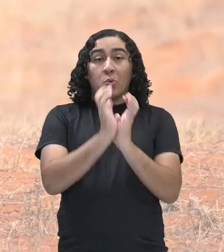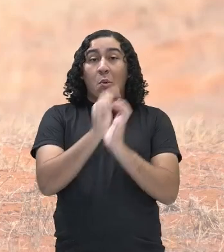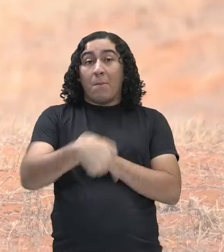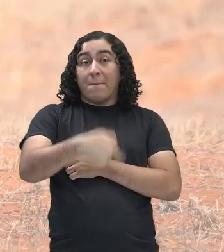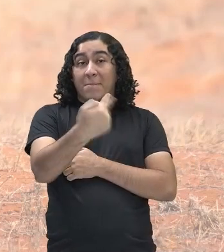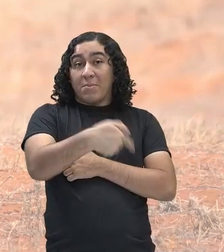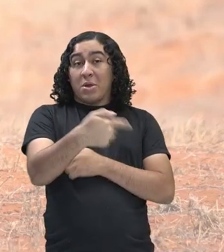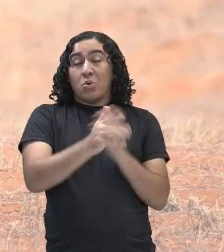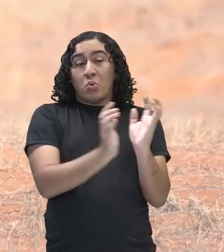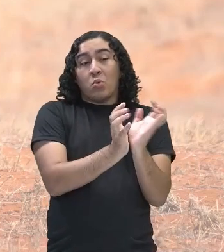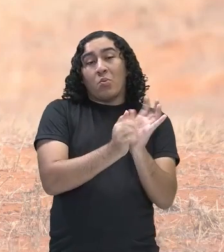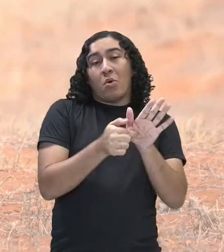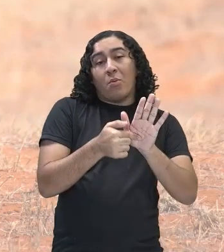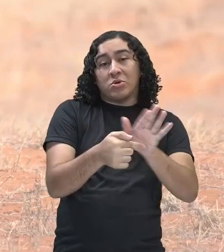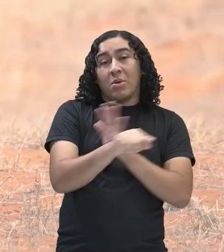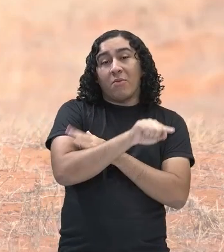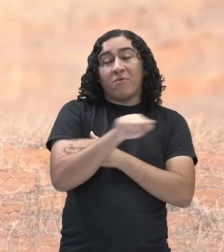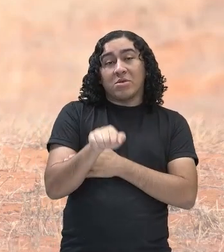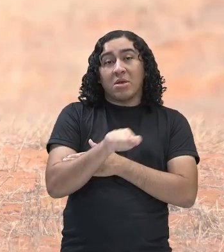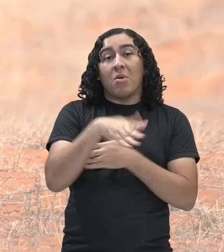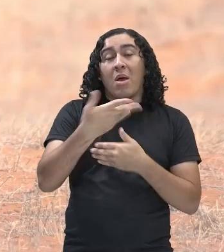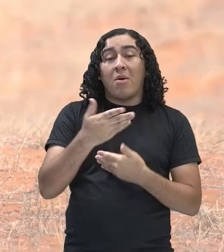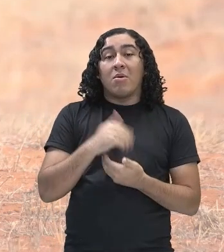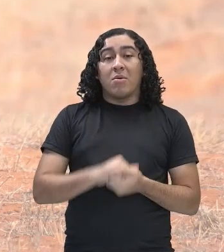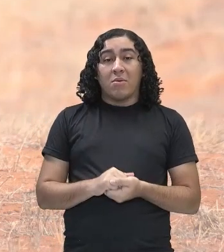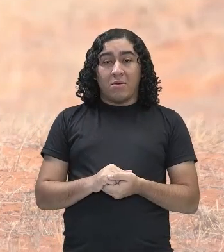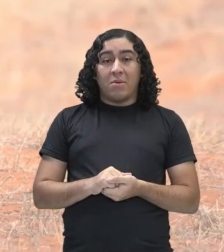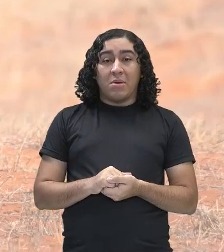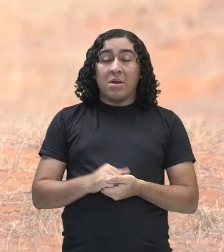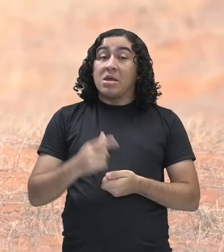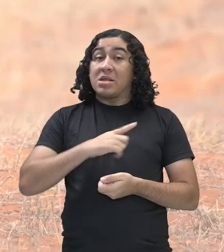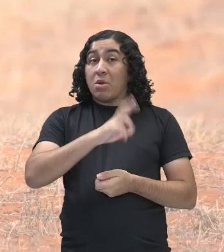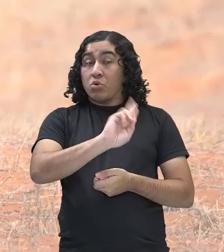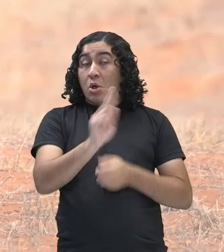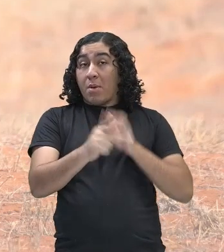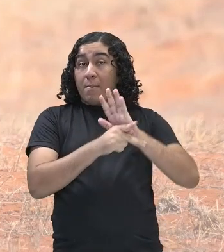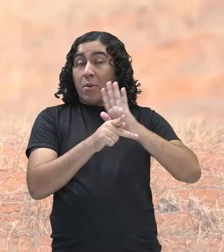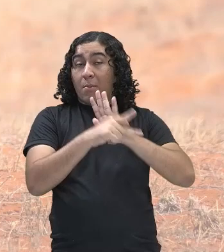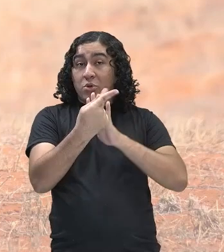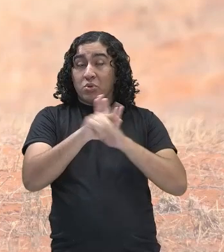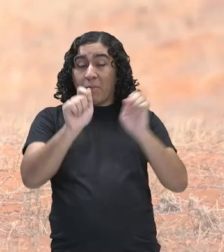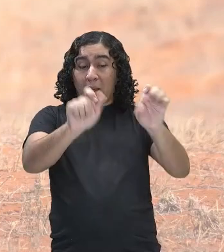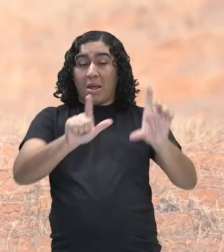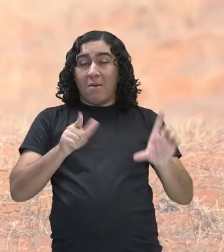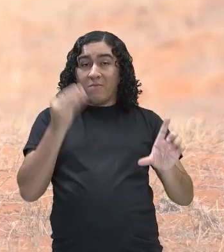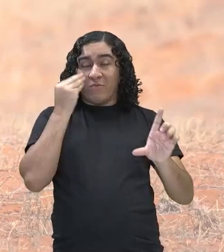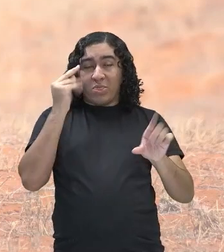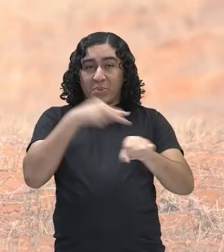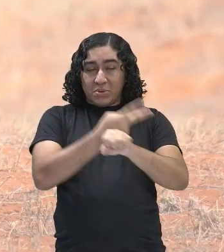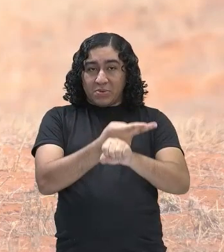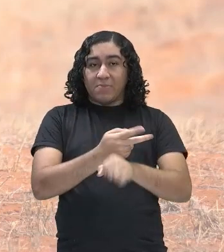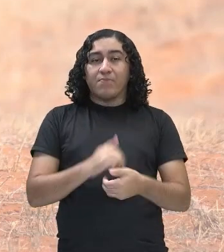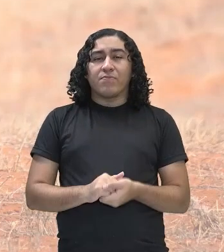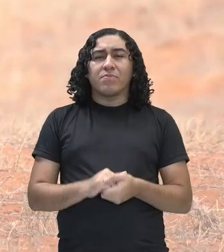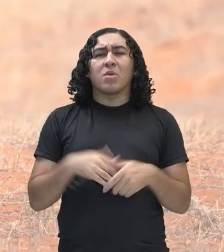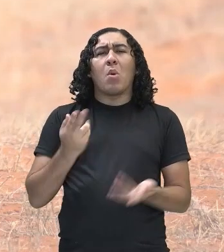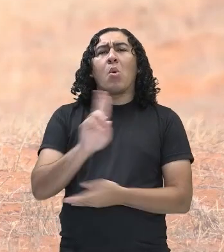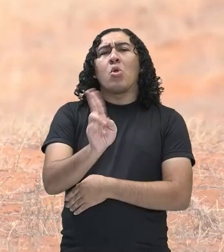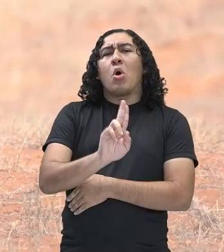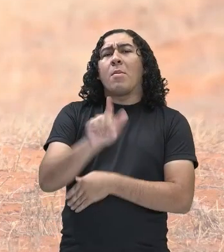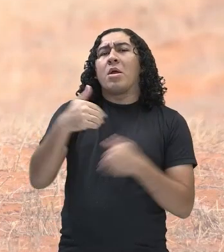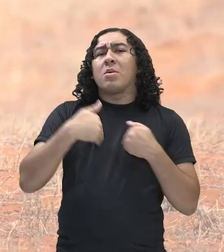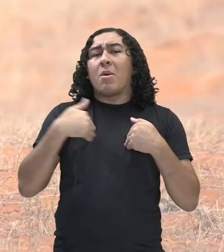grupo que eu vou mostrar para vocês, que é o grupo das paleognatas. Quem sabe o nome desse indivíduo aqui? Dou-lhe